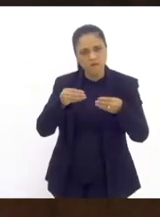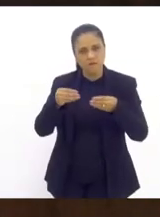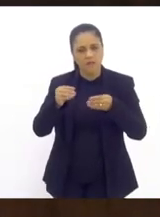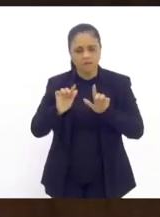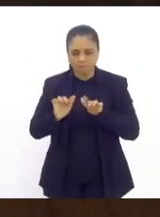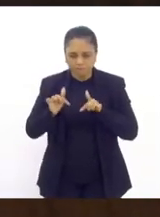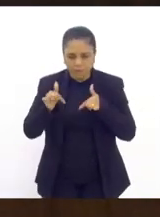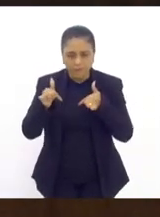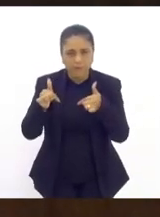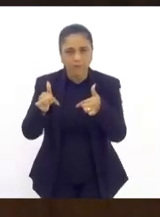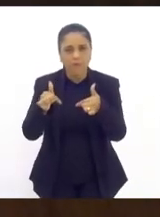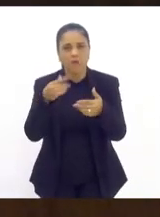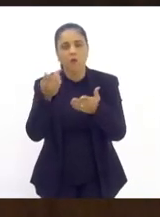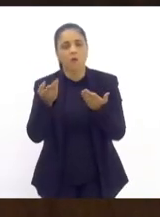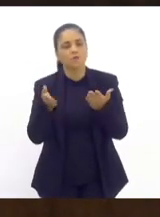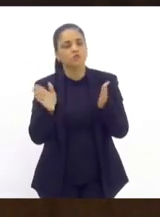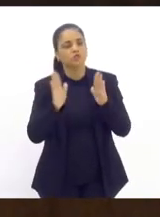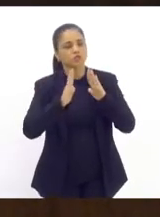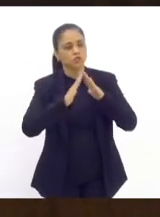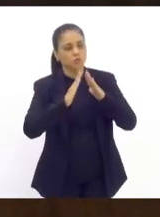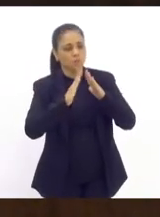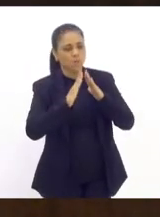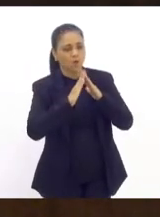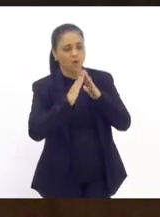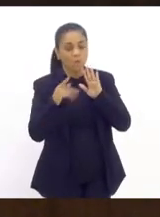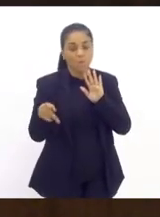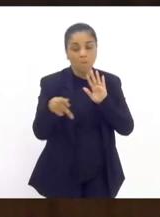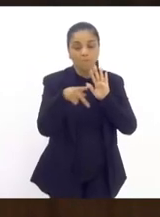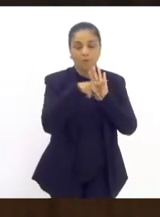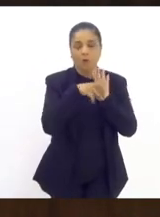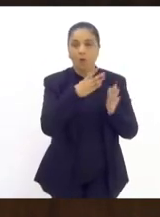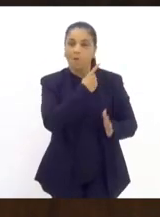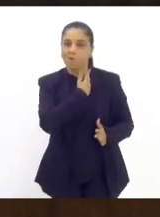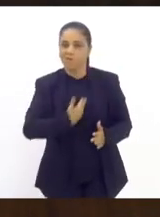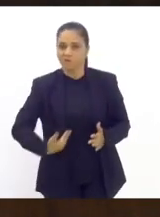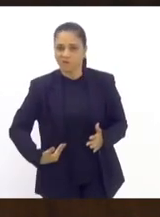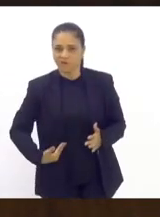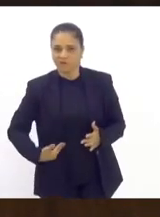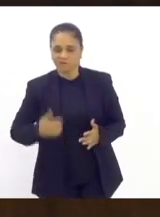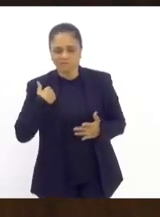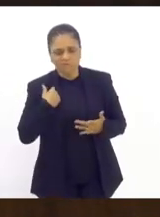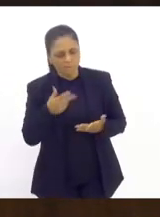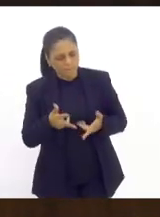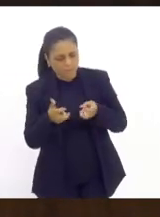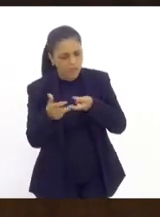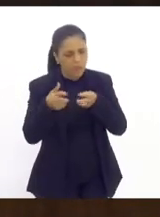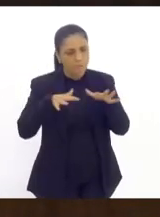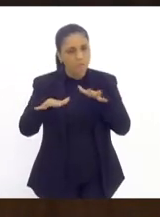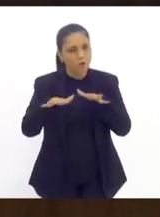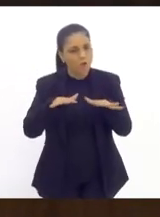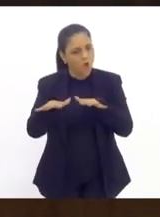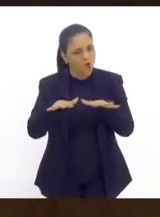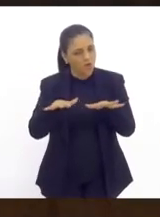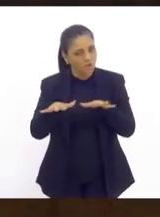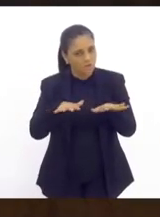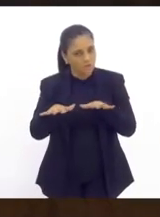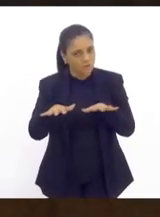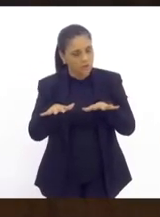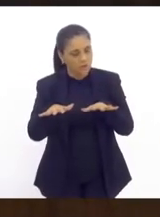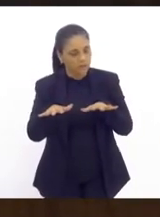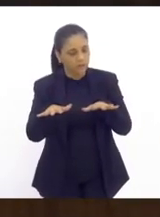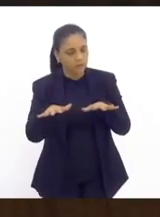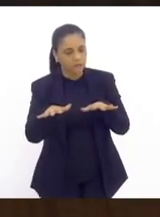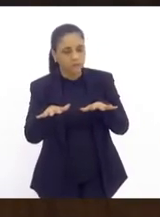dos imóveis que são de propriedade do governo a gente está vendo um movimento nesse sentido viu nesse sentido